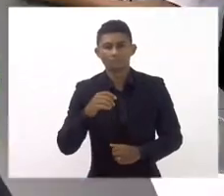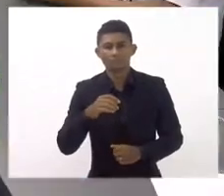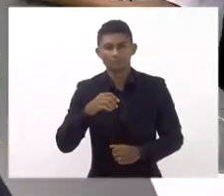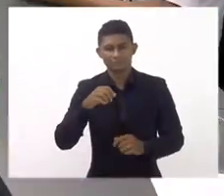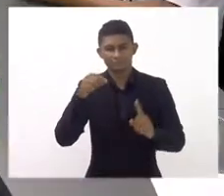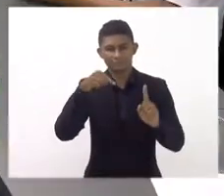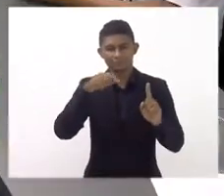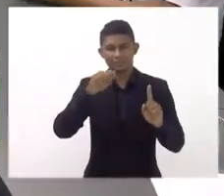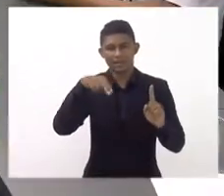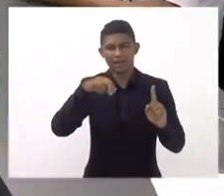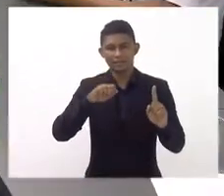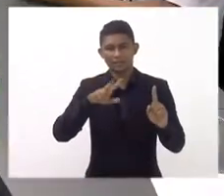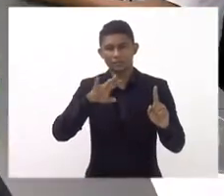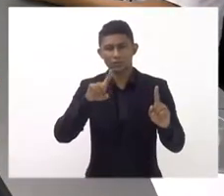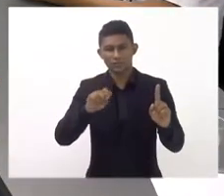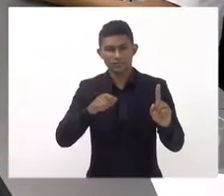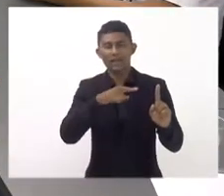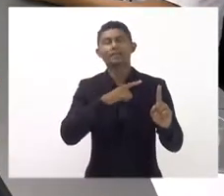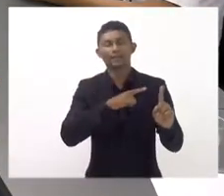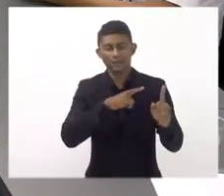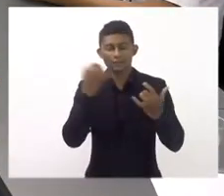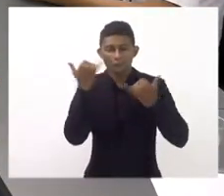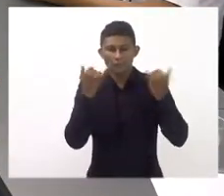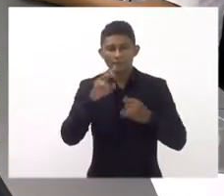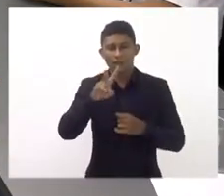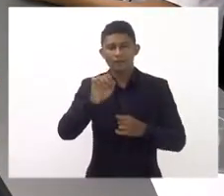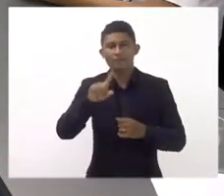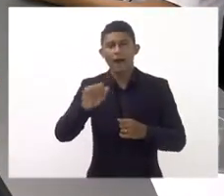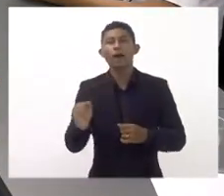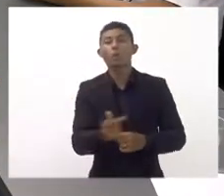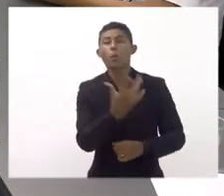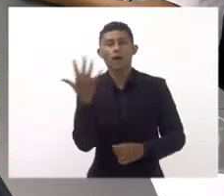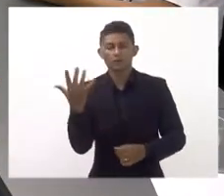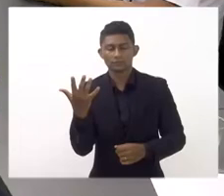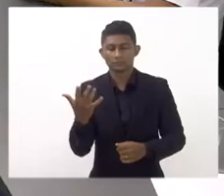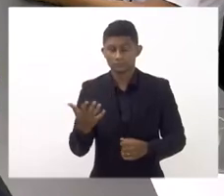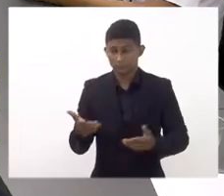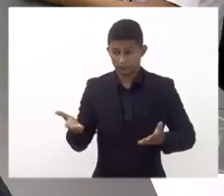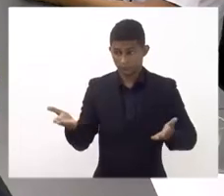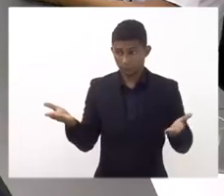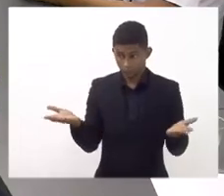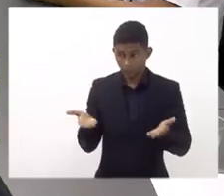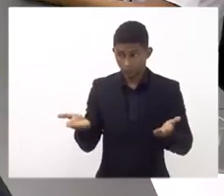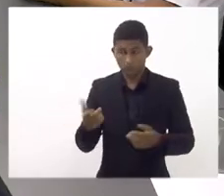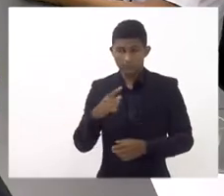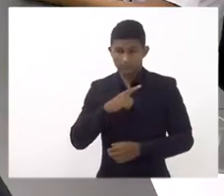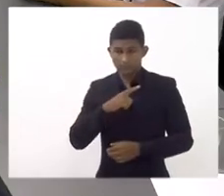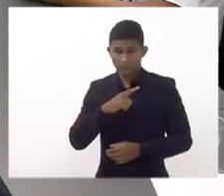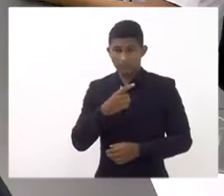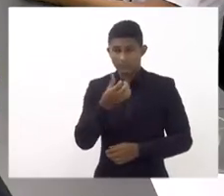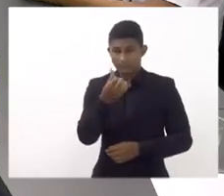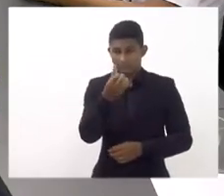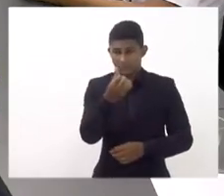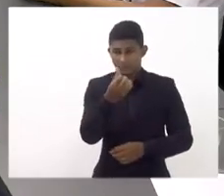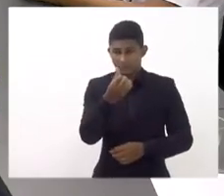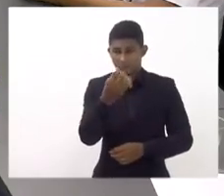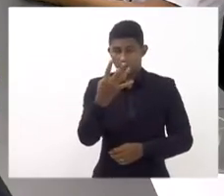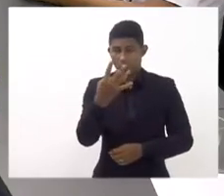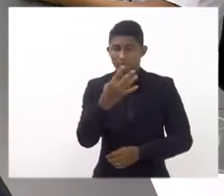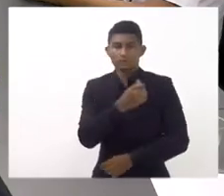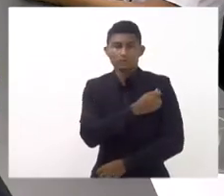de quantas vagas são oferecidas atualmente. No momento, temos apenas 64